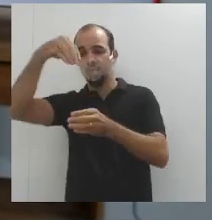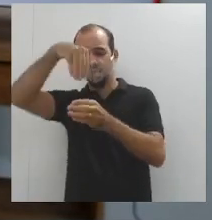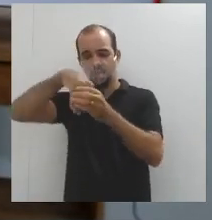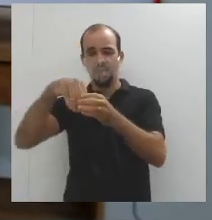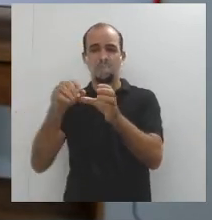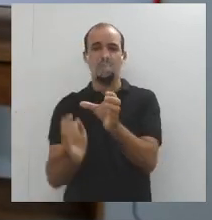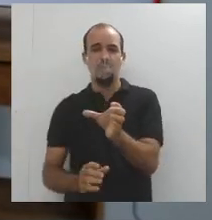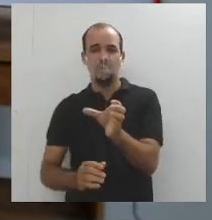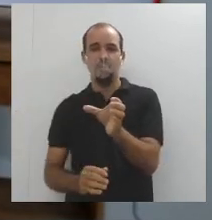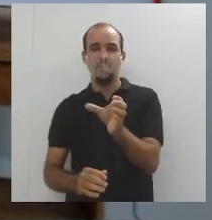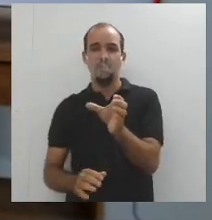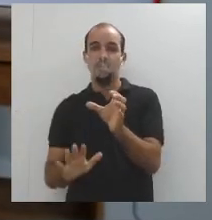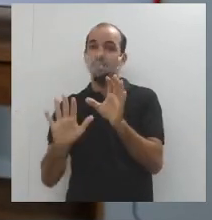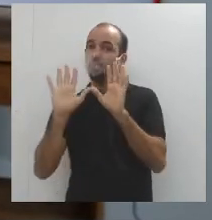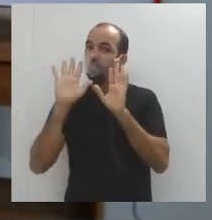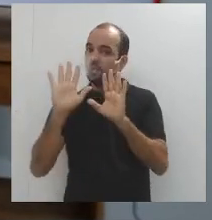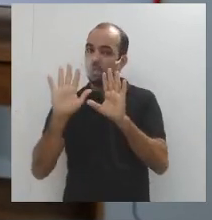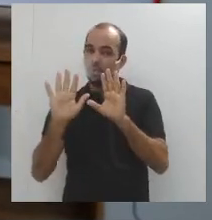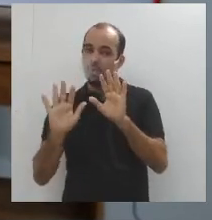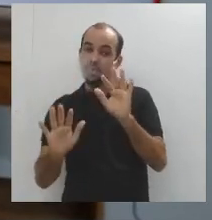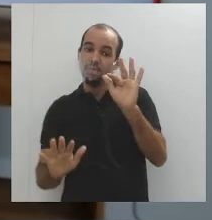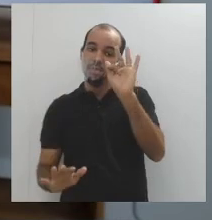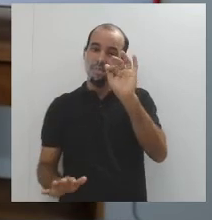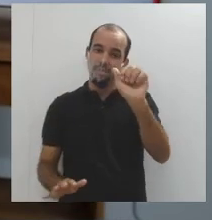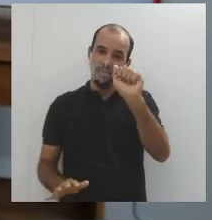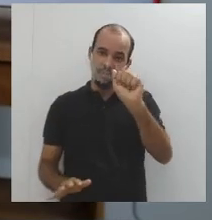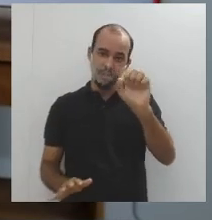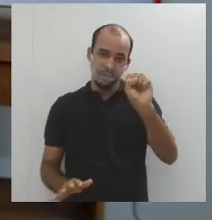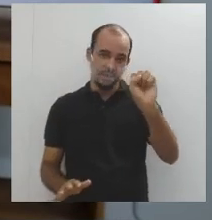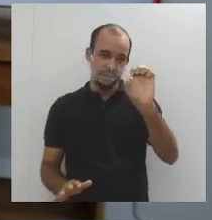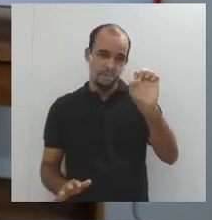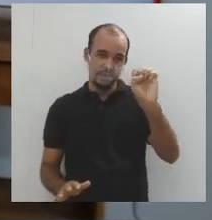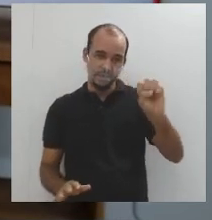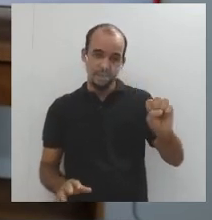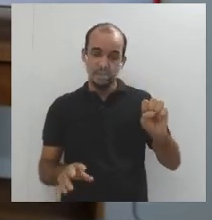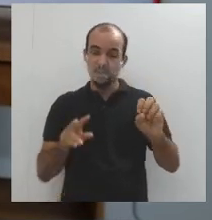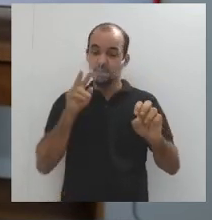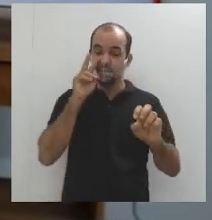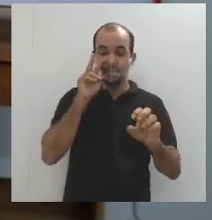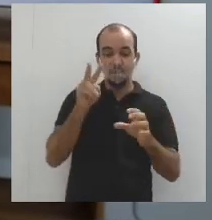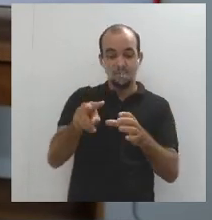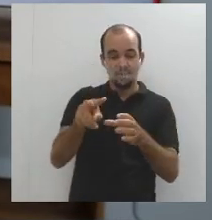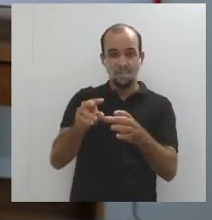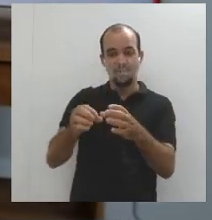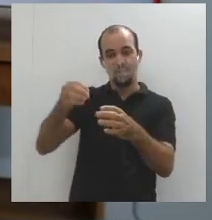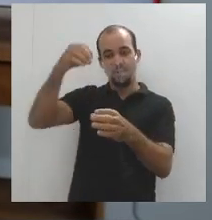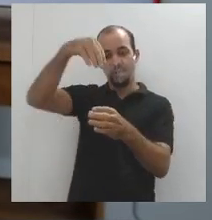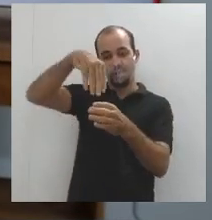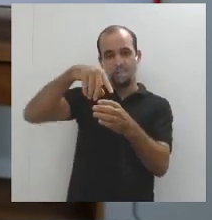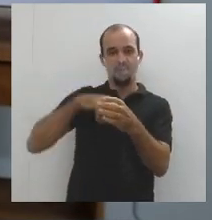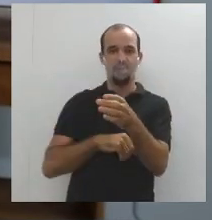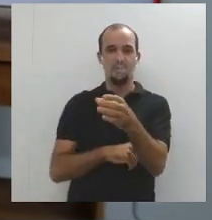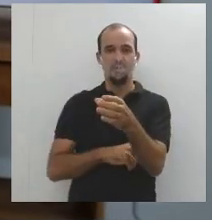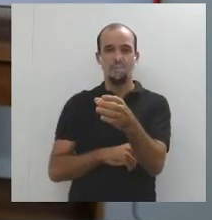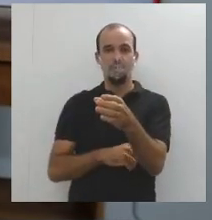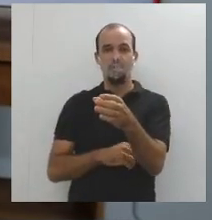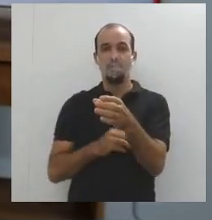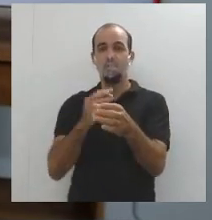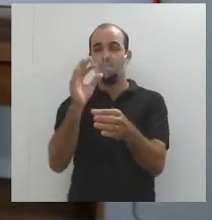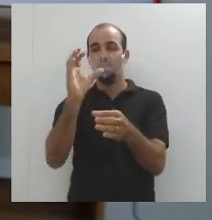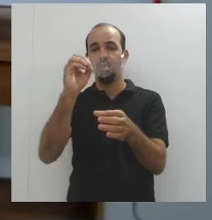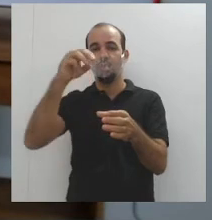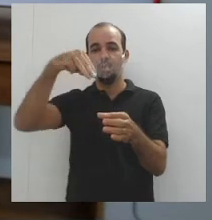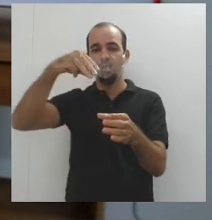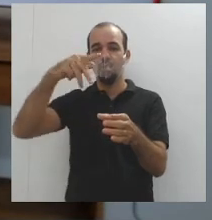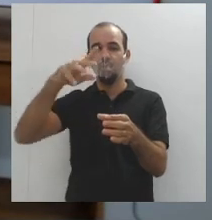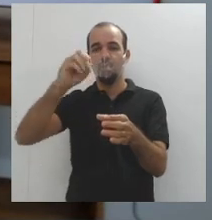componentes. Fases é o visual, o que eu enxergo. Componentes é o número de